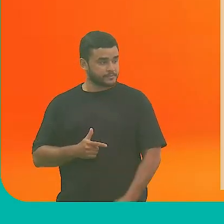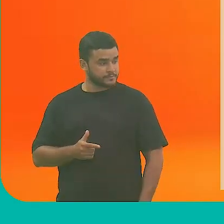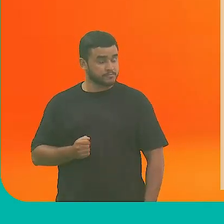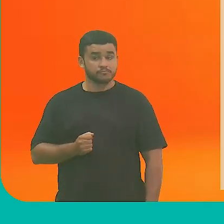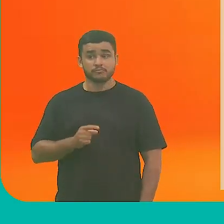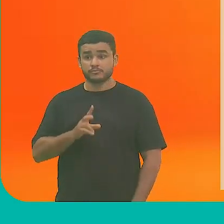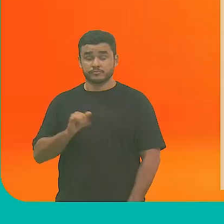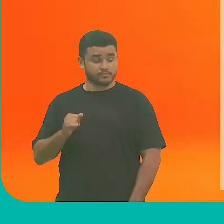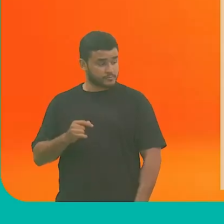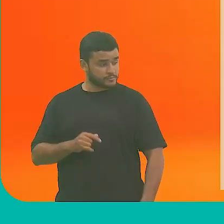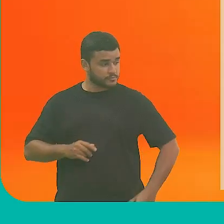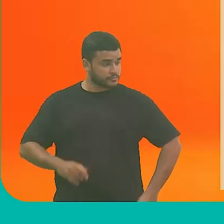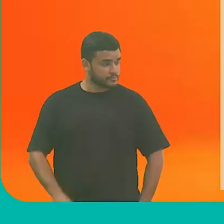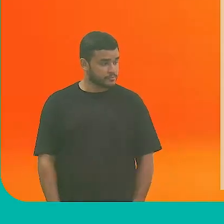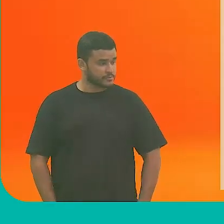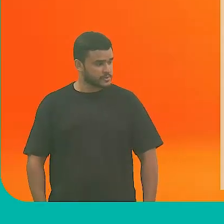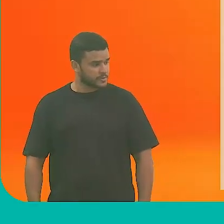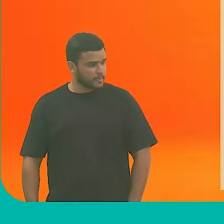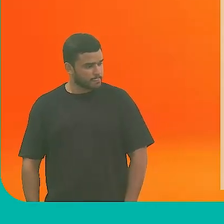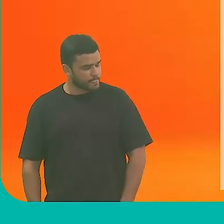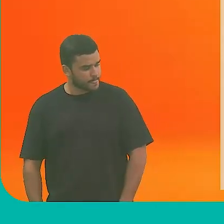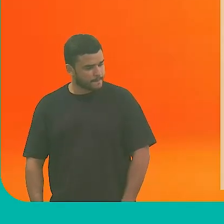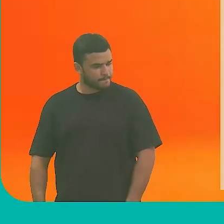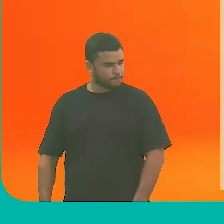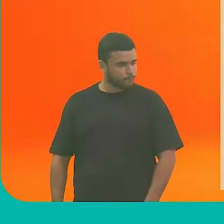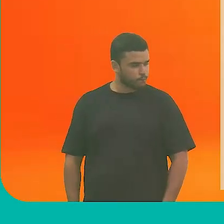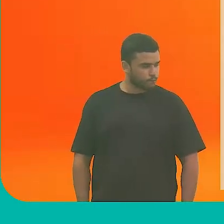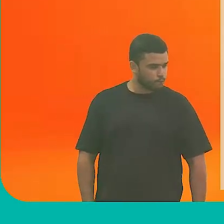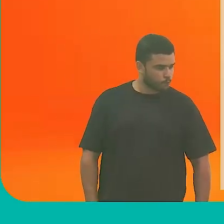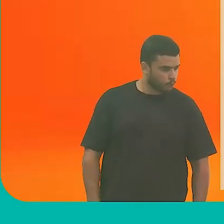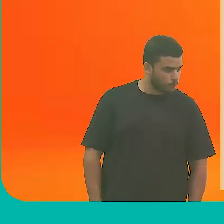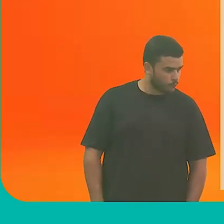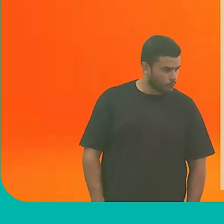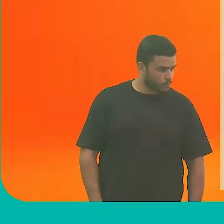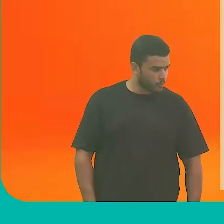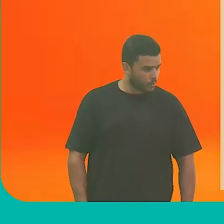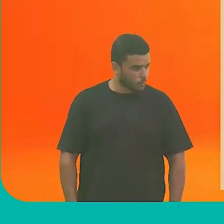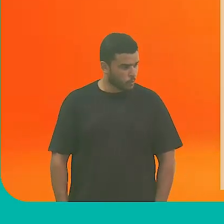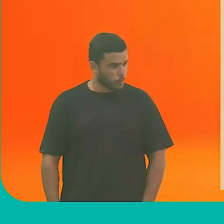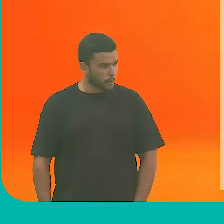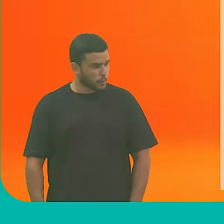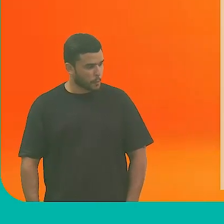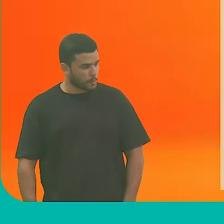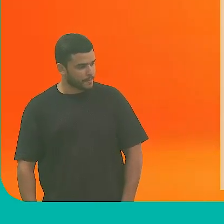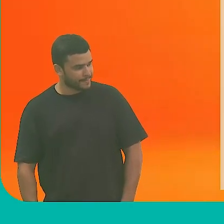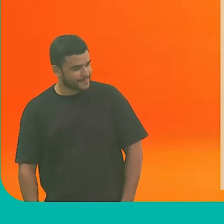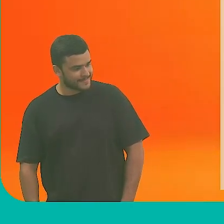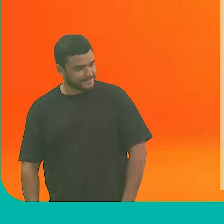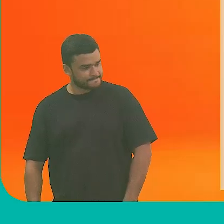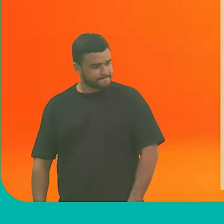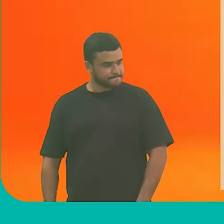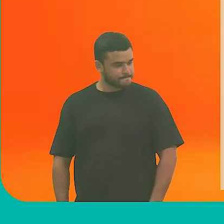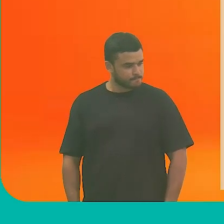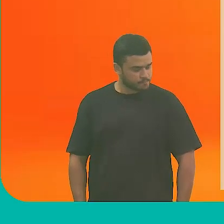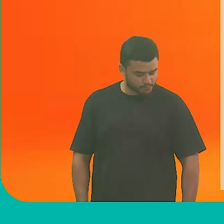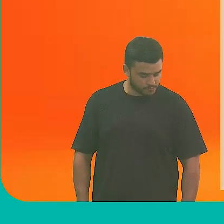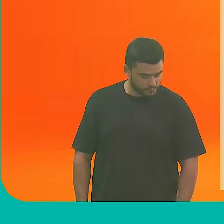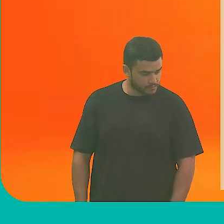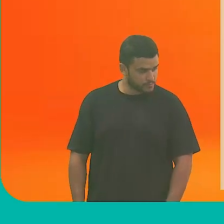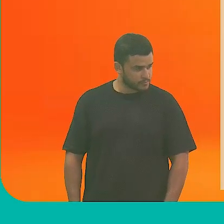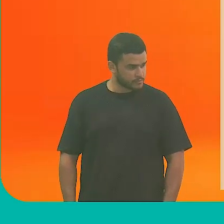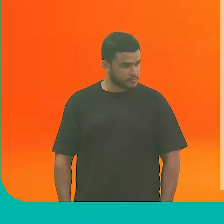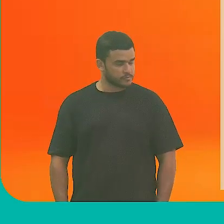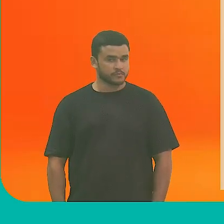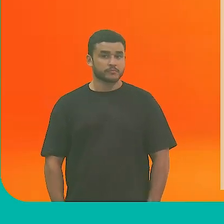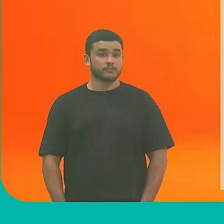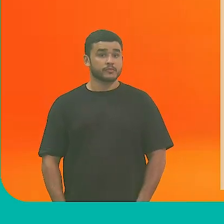tabela. O que é que diz a habilidade 26? Ela diz, não é,